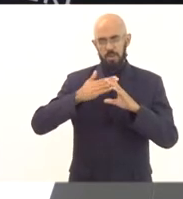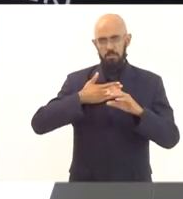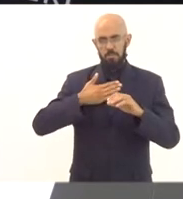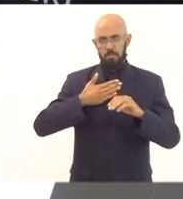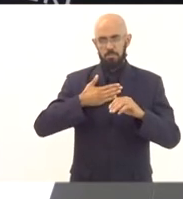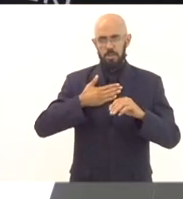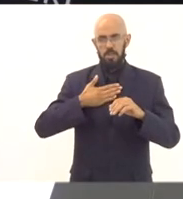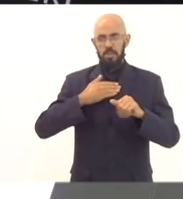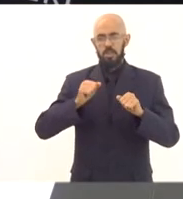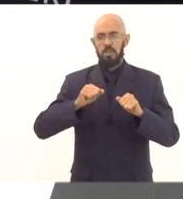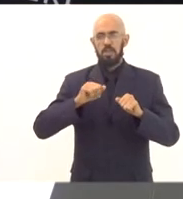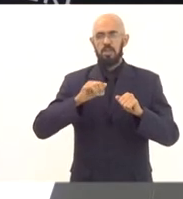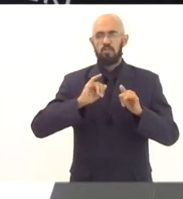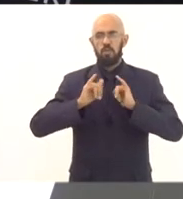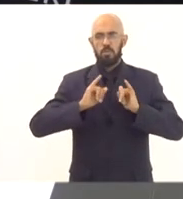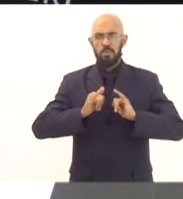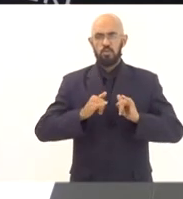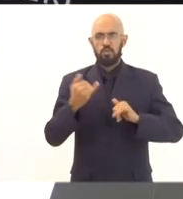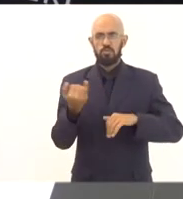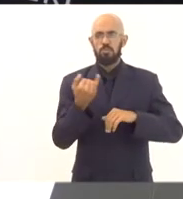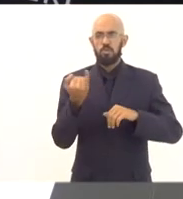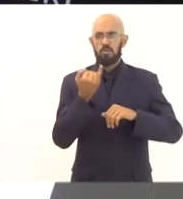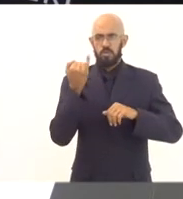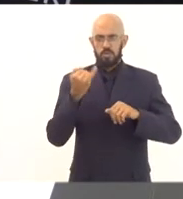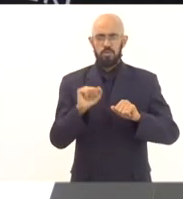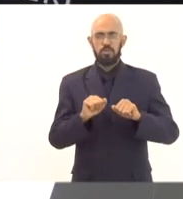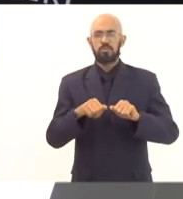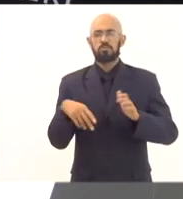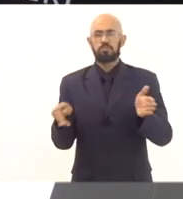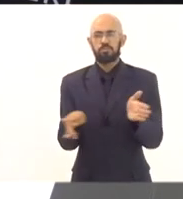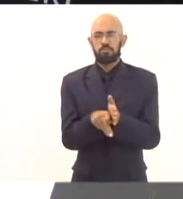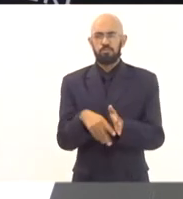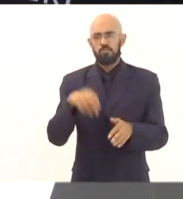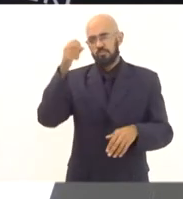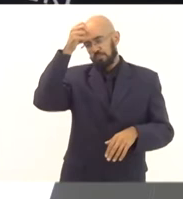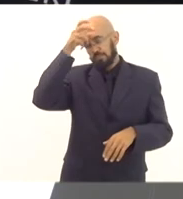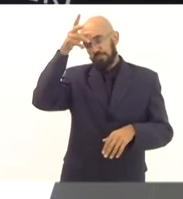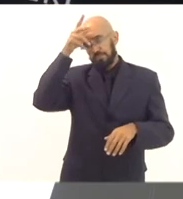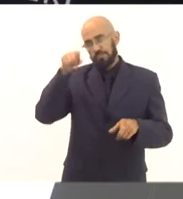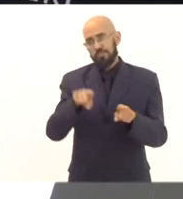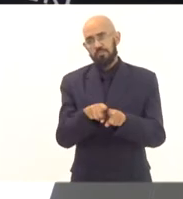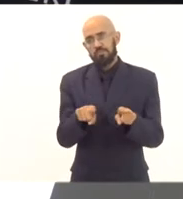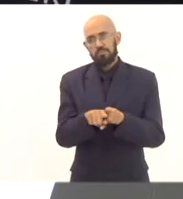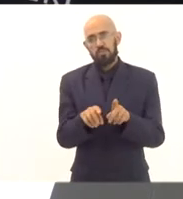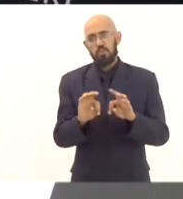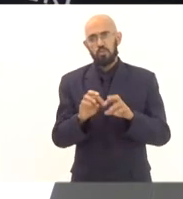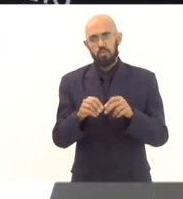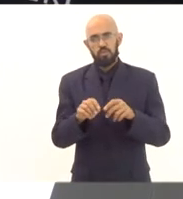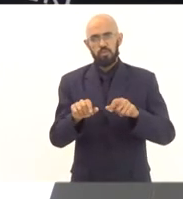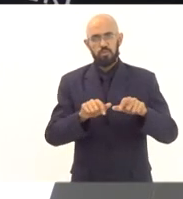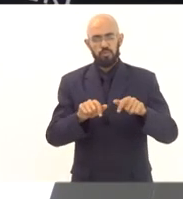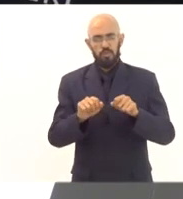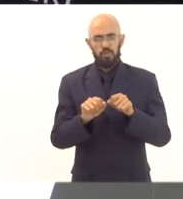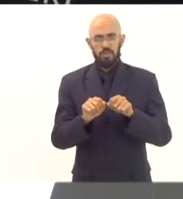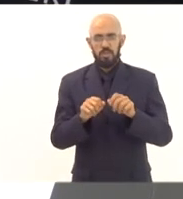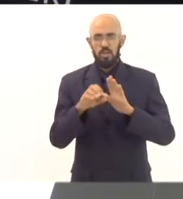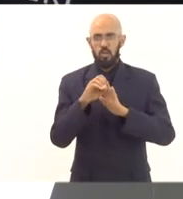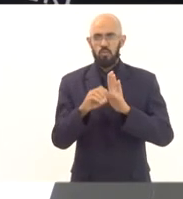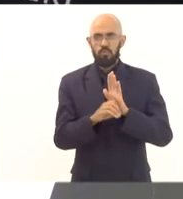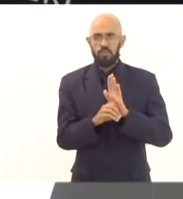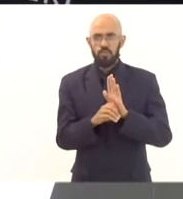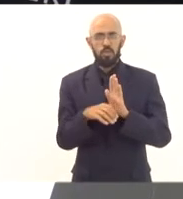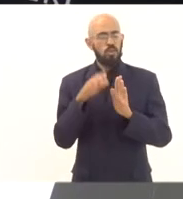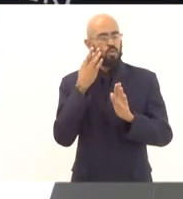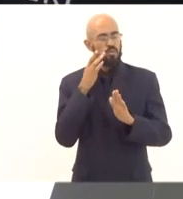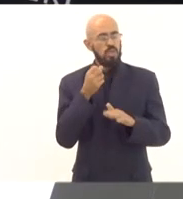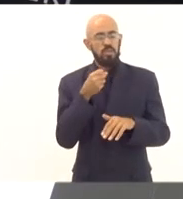algumas alguns Dados importantes né específicos relacionados aos municípios tudo isso a gente vai trabalhar através de ofício eu não